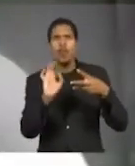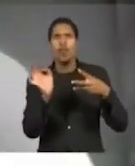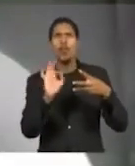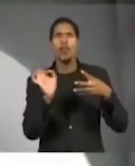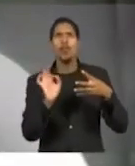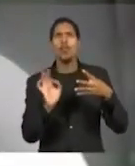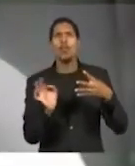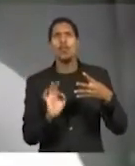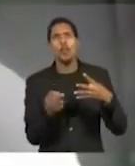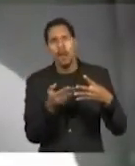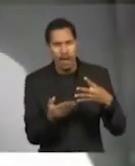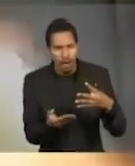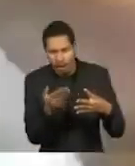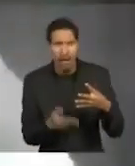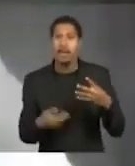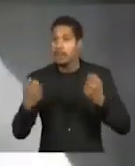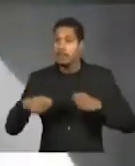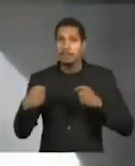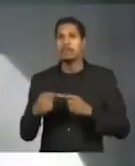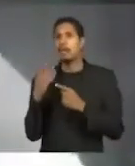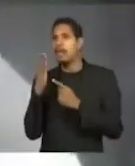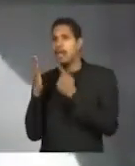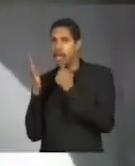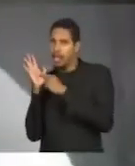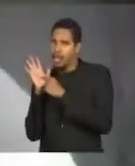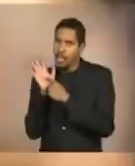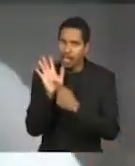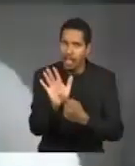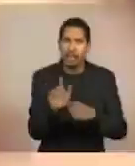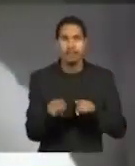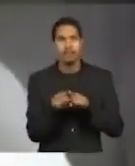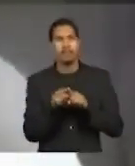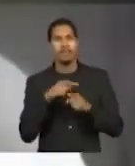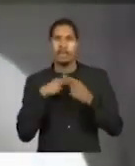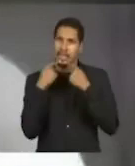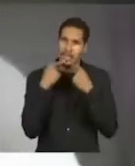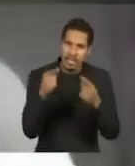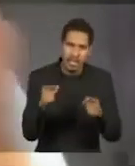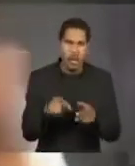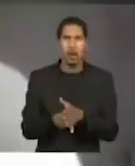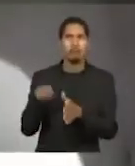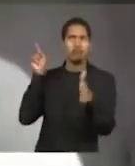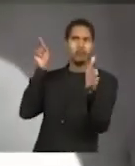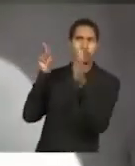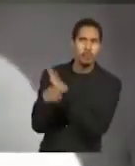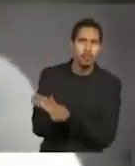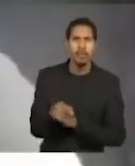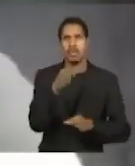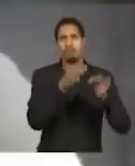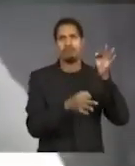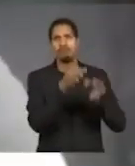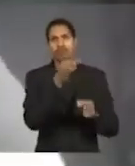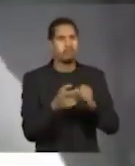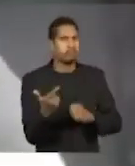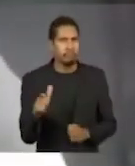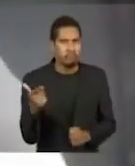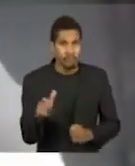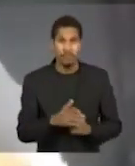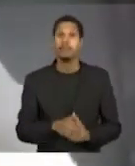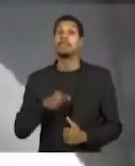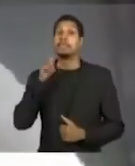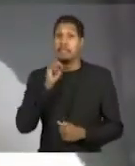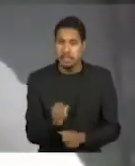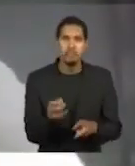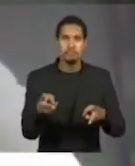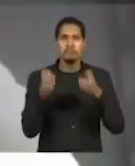que seja necessário ser denunciada ou ser criticada ou ser questionada, inclusive, na justiça. Se isso